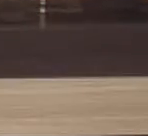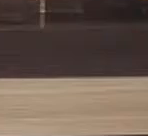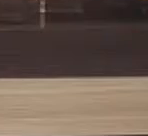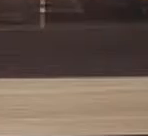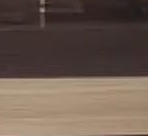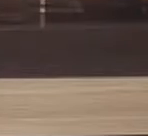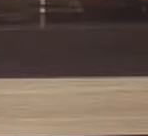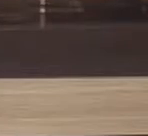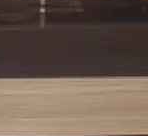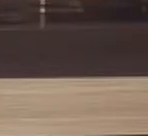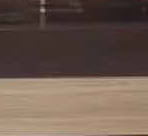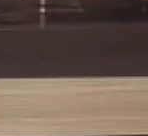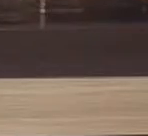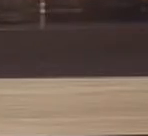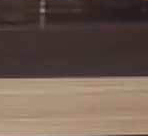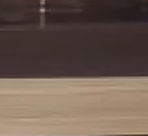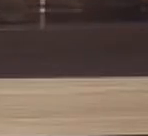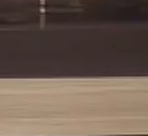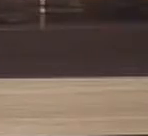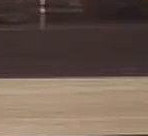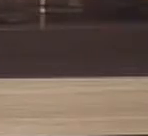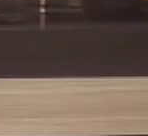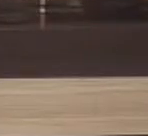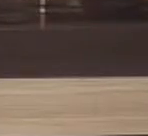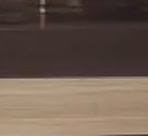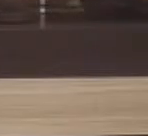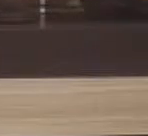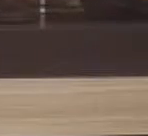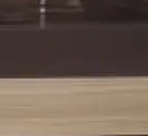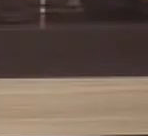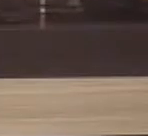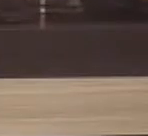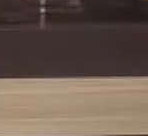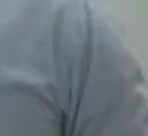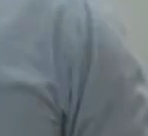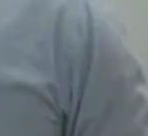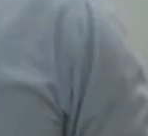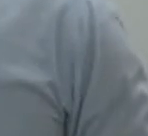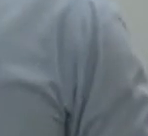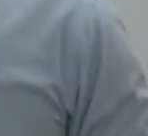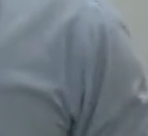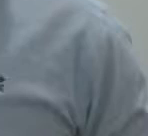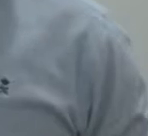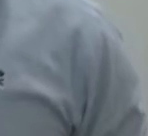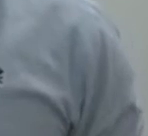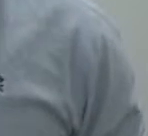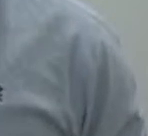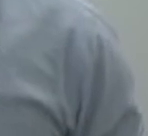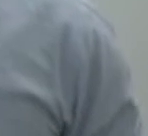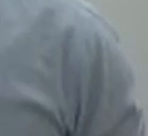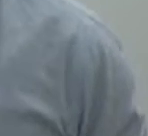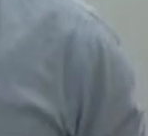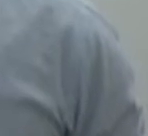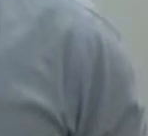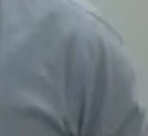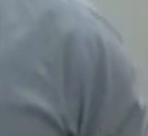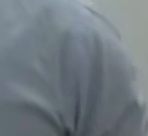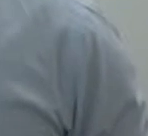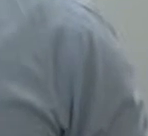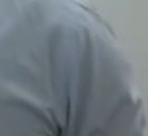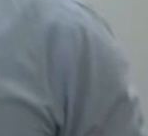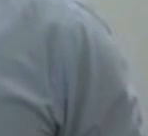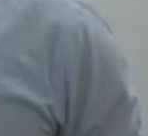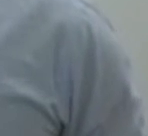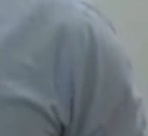de líderes para não haver inversão de pauta para apreciar requerimentos, para que todos possam seguir na ordem cronológica